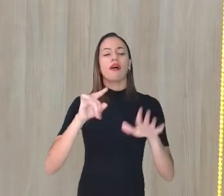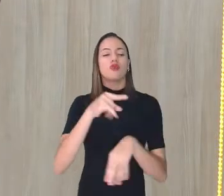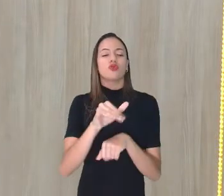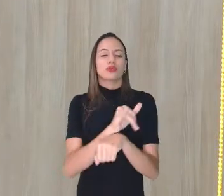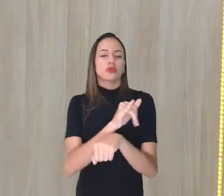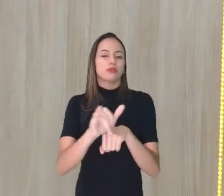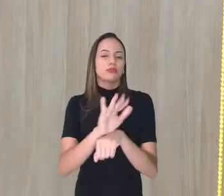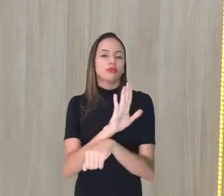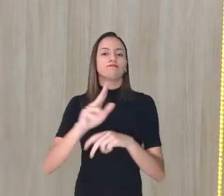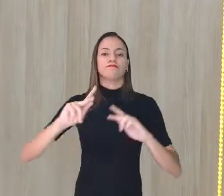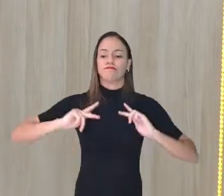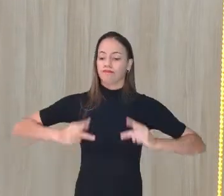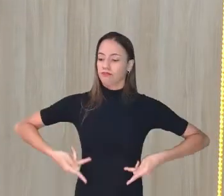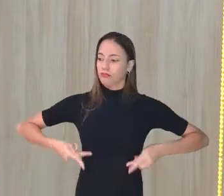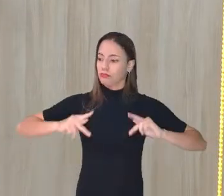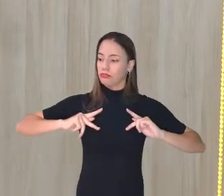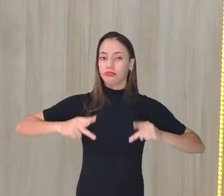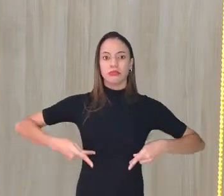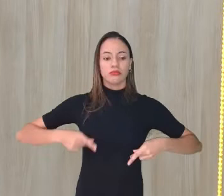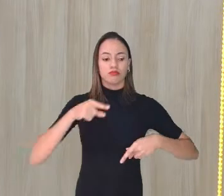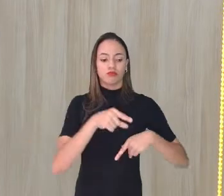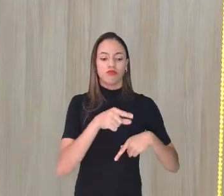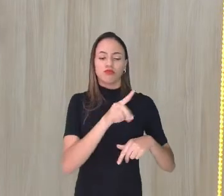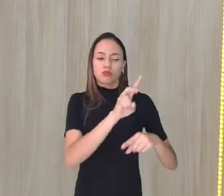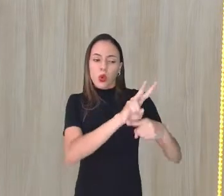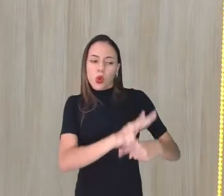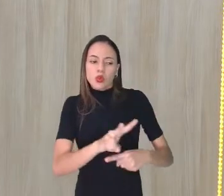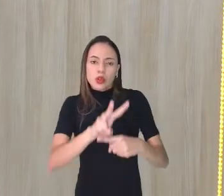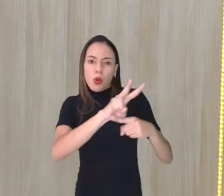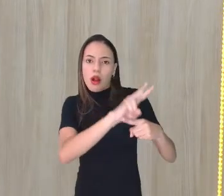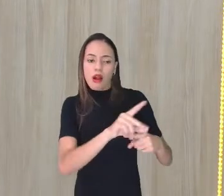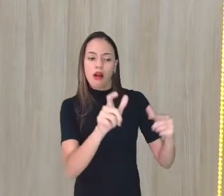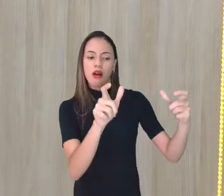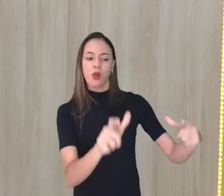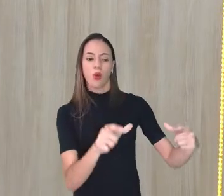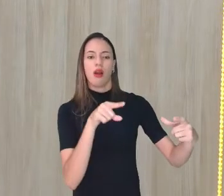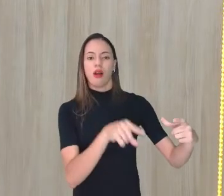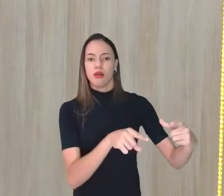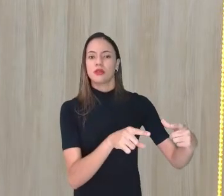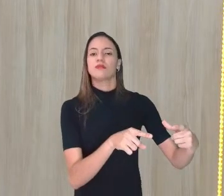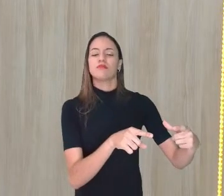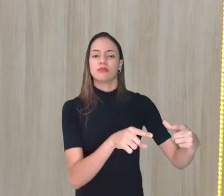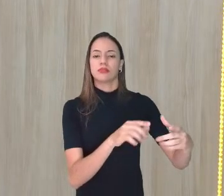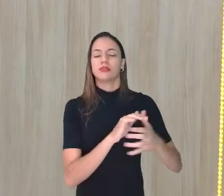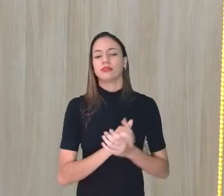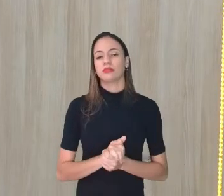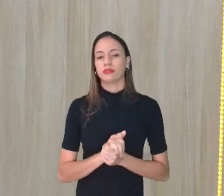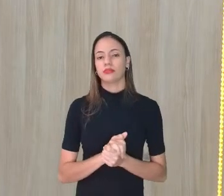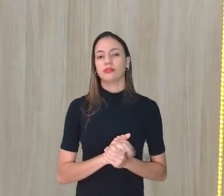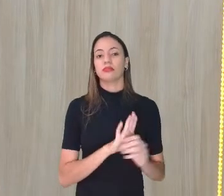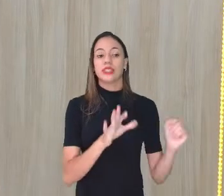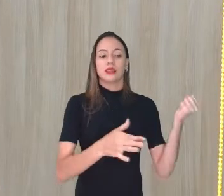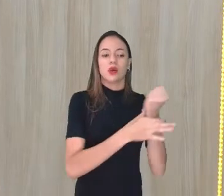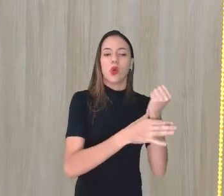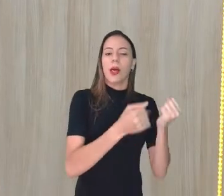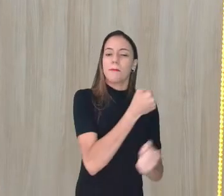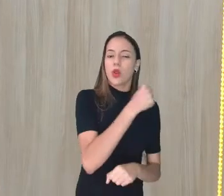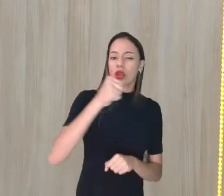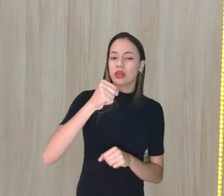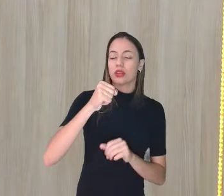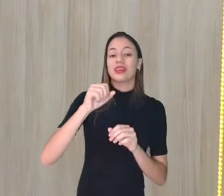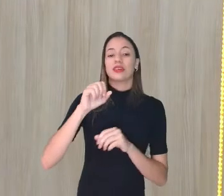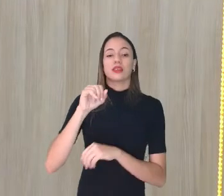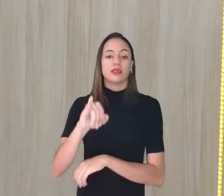humanos preservarem ou conservarem aquele território, né? Então, se não houvesse